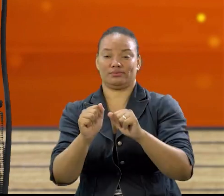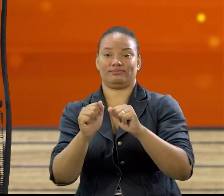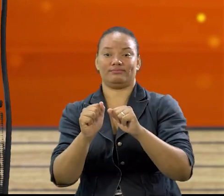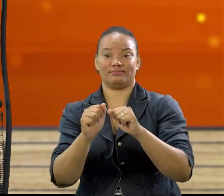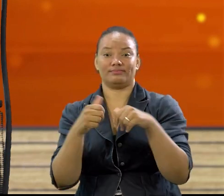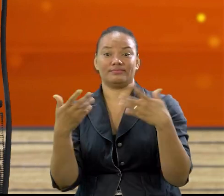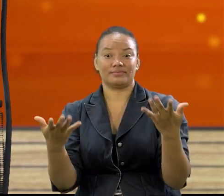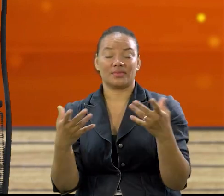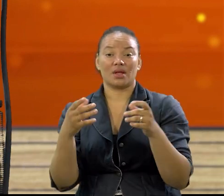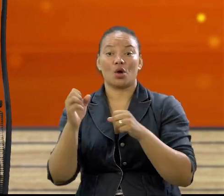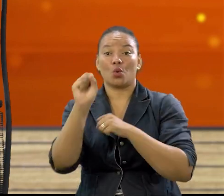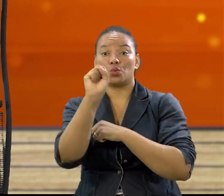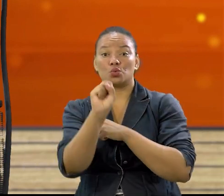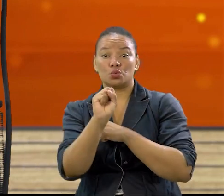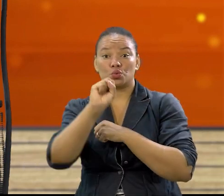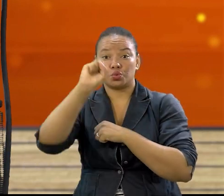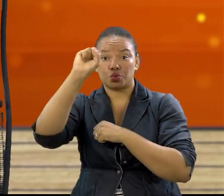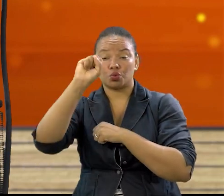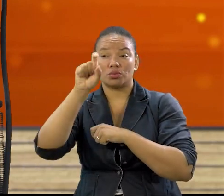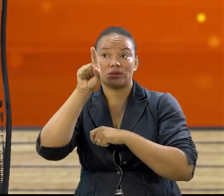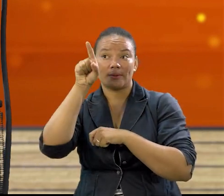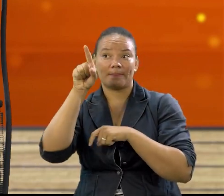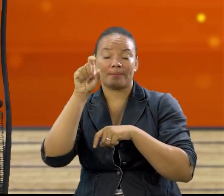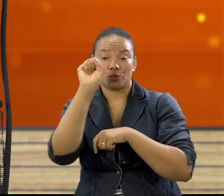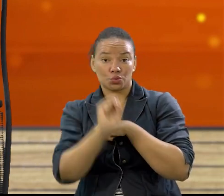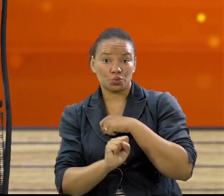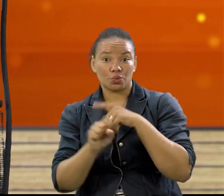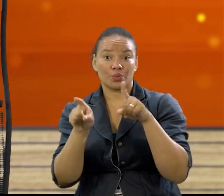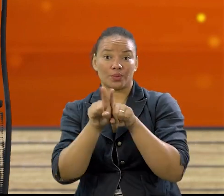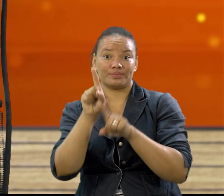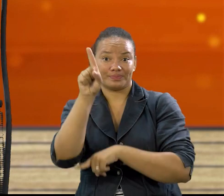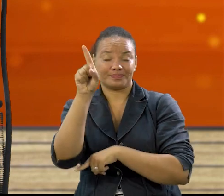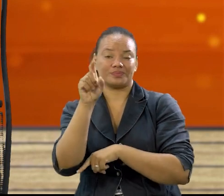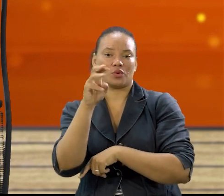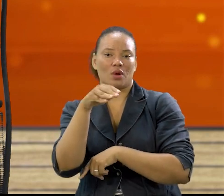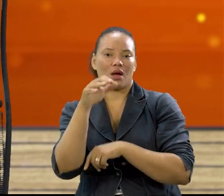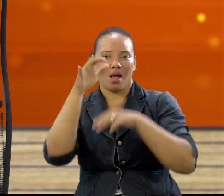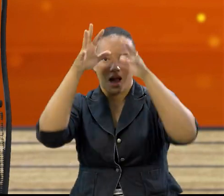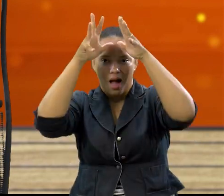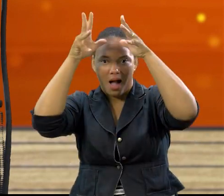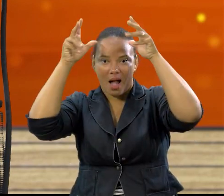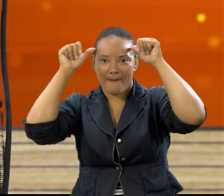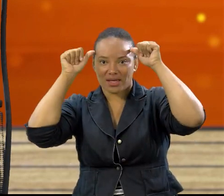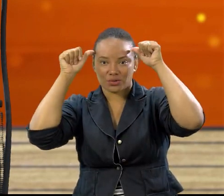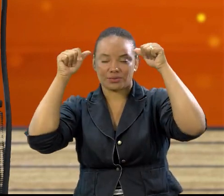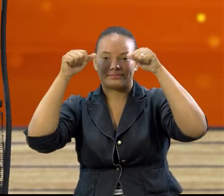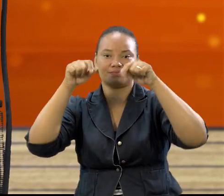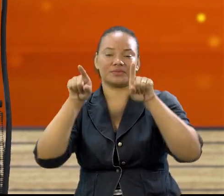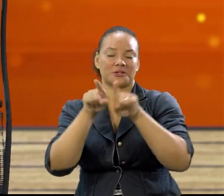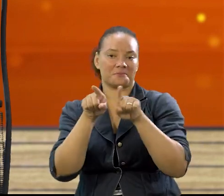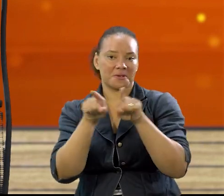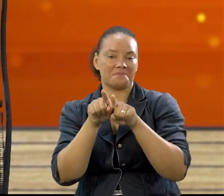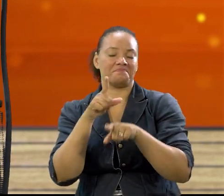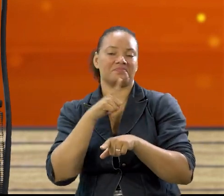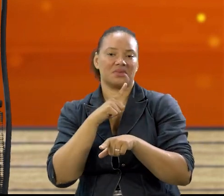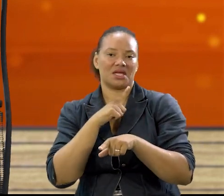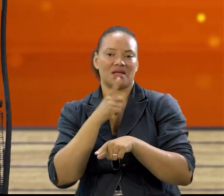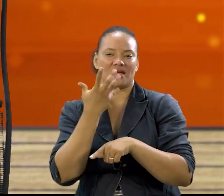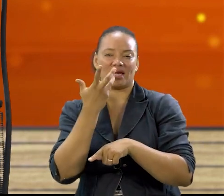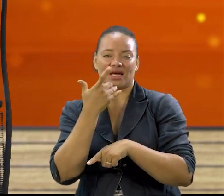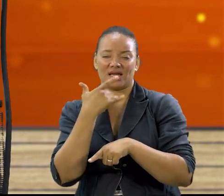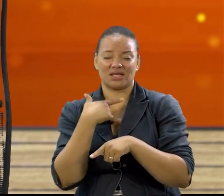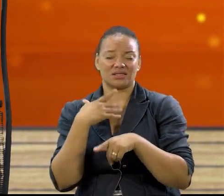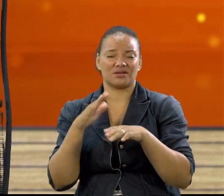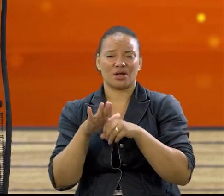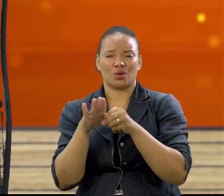do do do Amazonas n uns pacientes da Bolívia que nos últimos meses tem nos chegado bastante